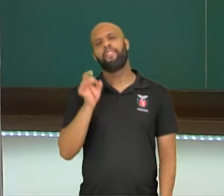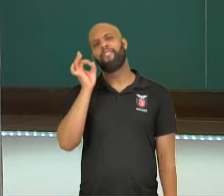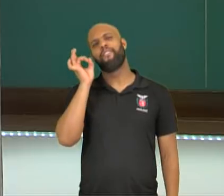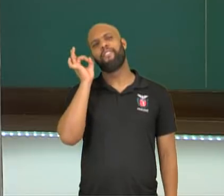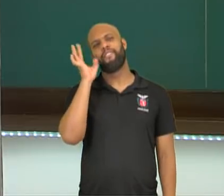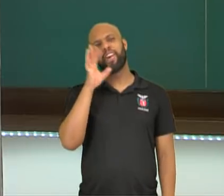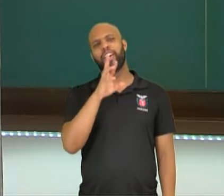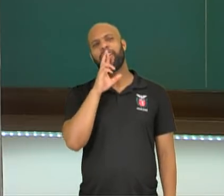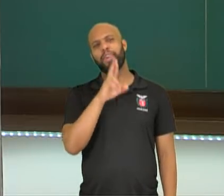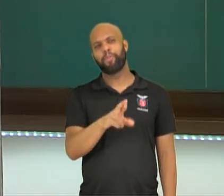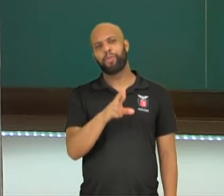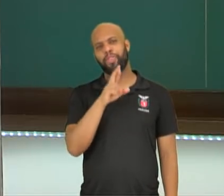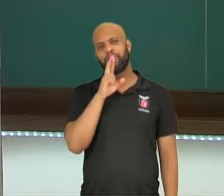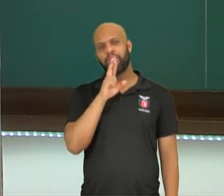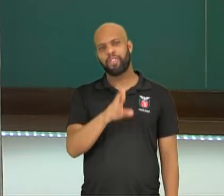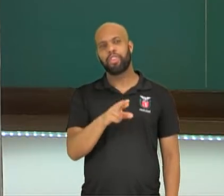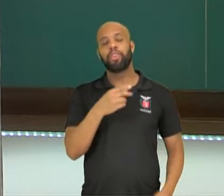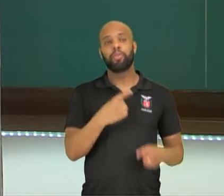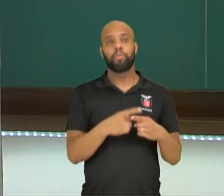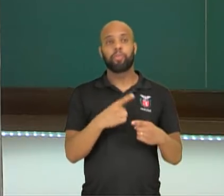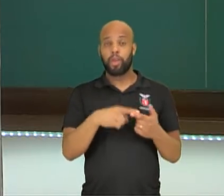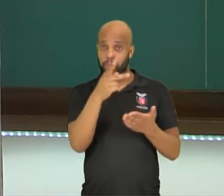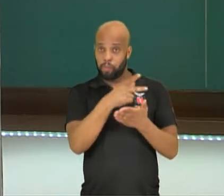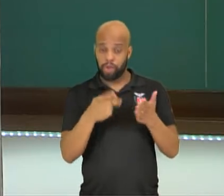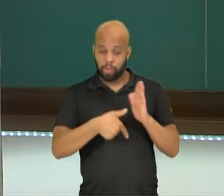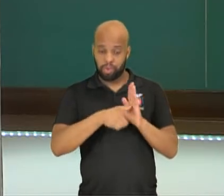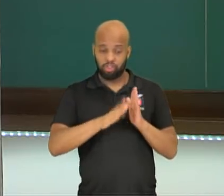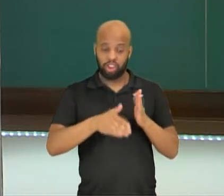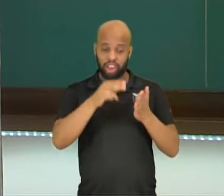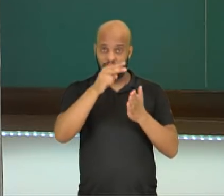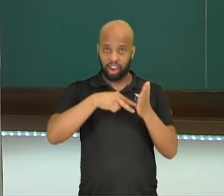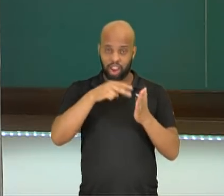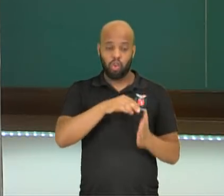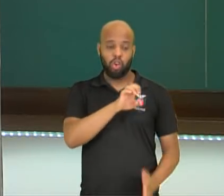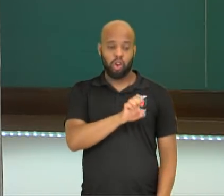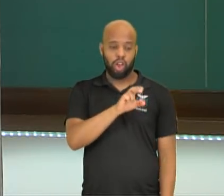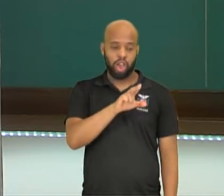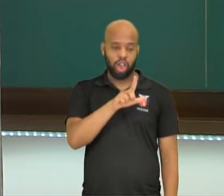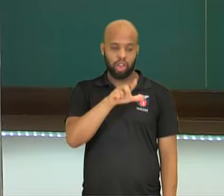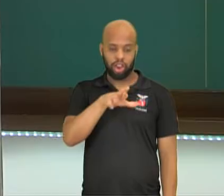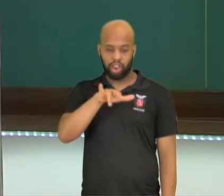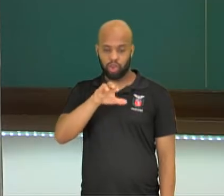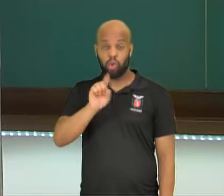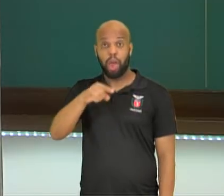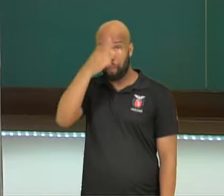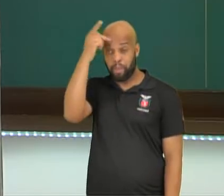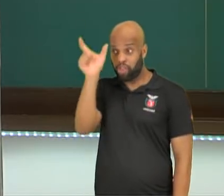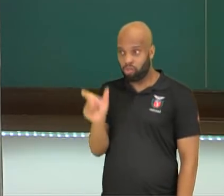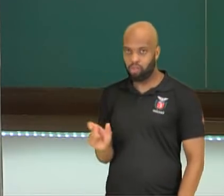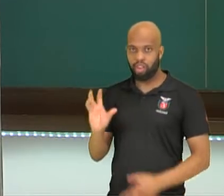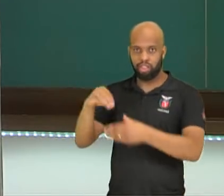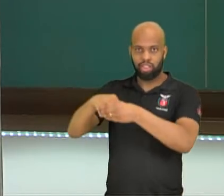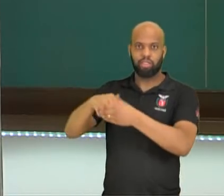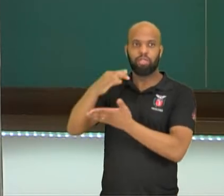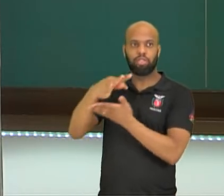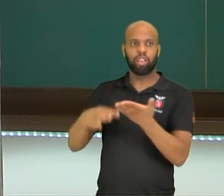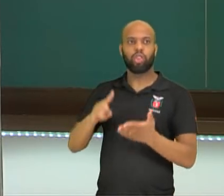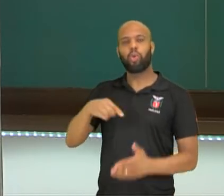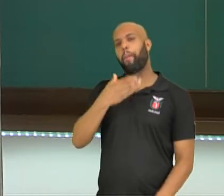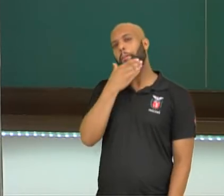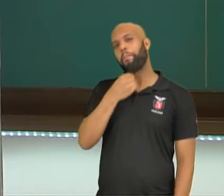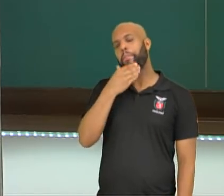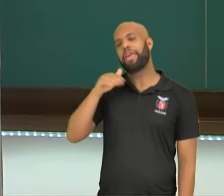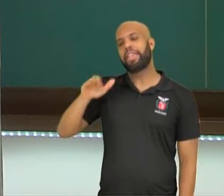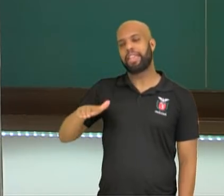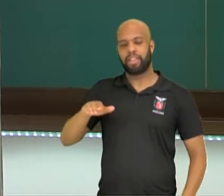Muito fácil, professora. No poema lido anteriormente, o eu lírico pode ser definido como um menino, é